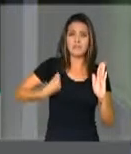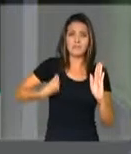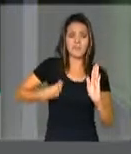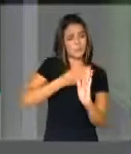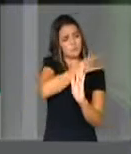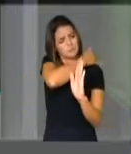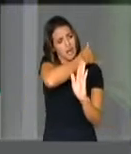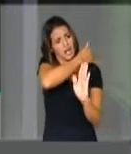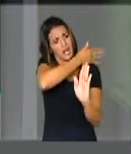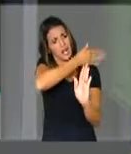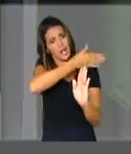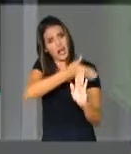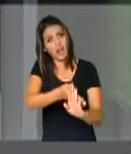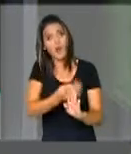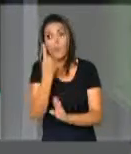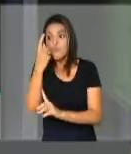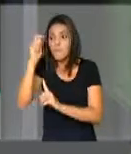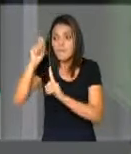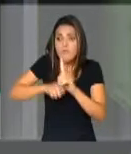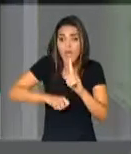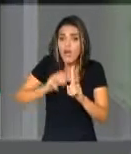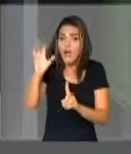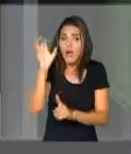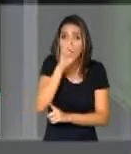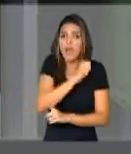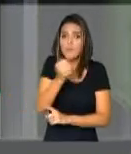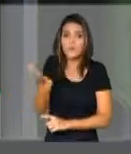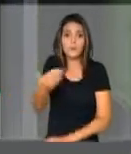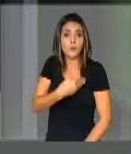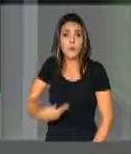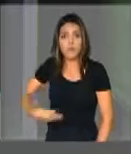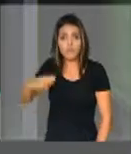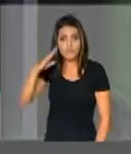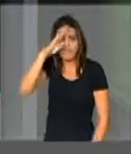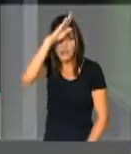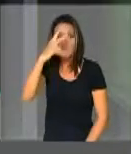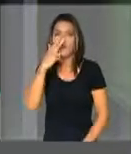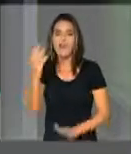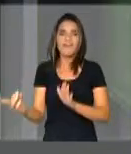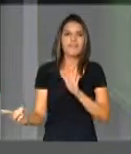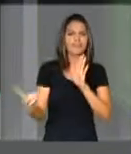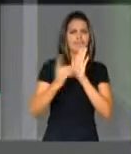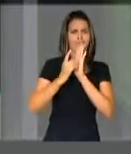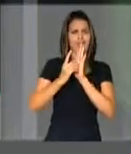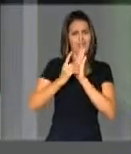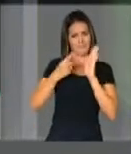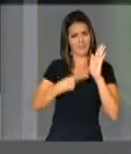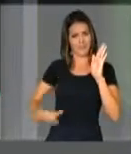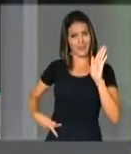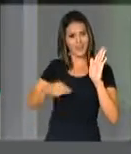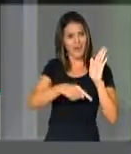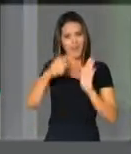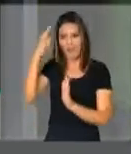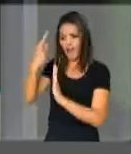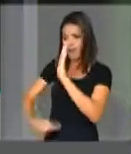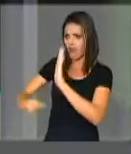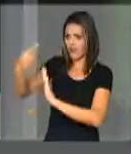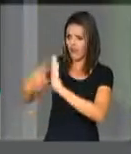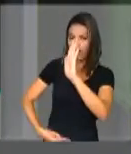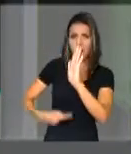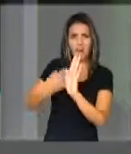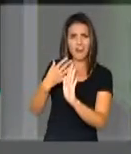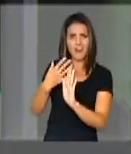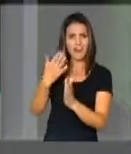no primeiro mês de governo deve ter essa época decreto a idéia de acabar com a transparência